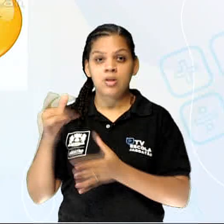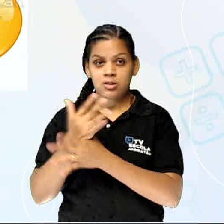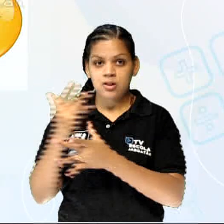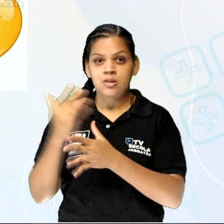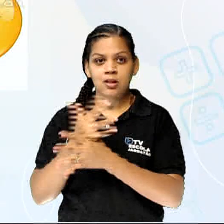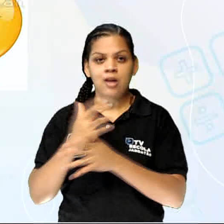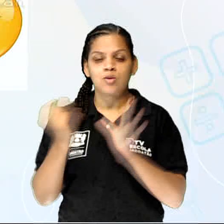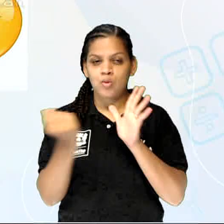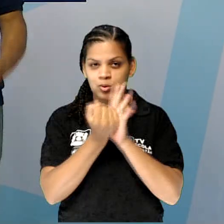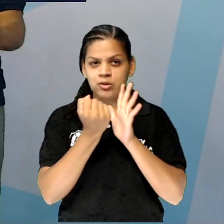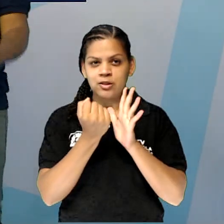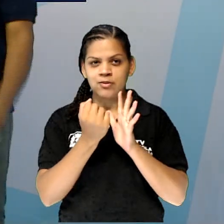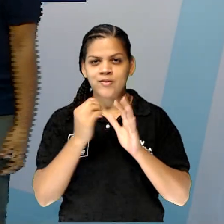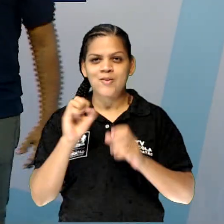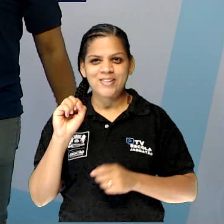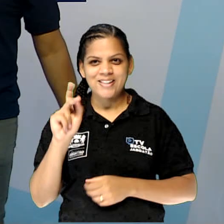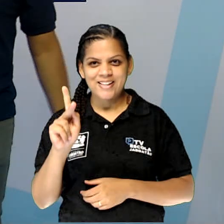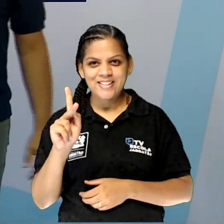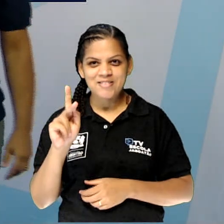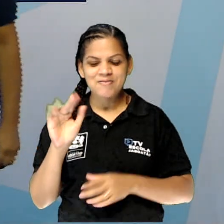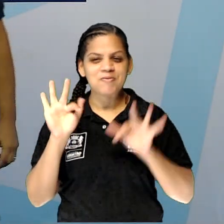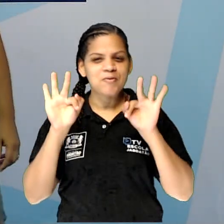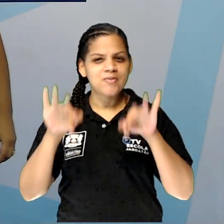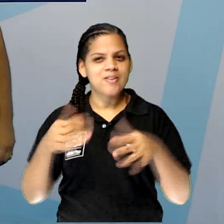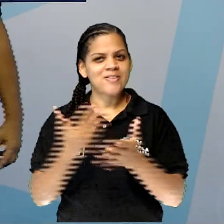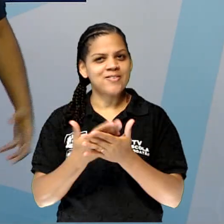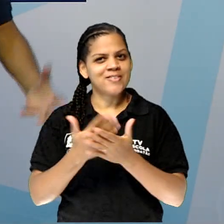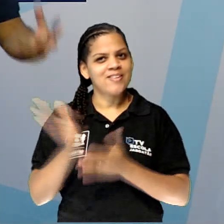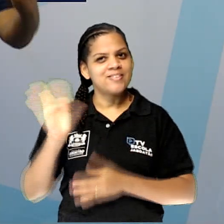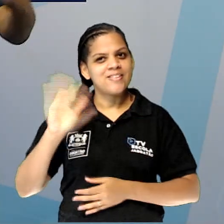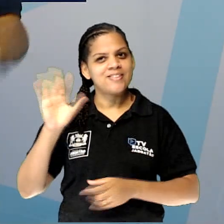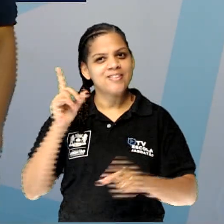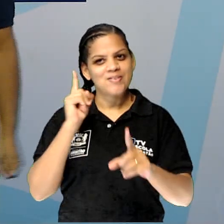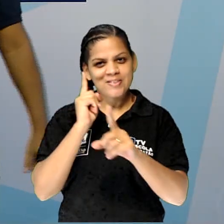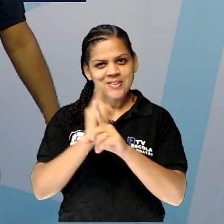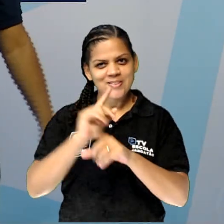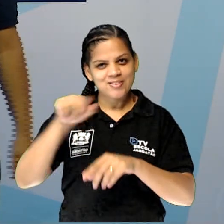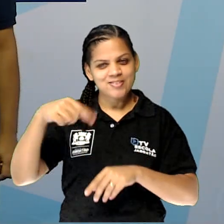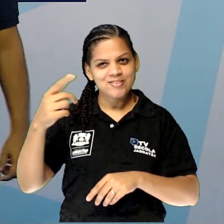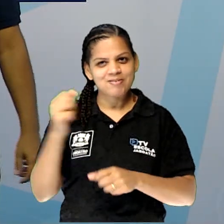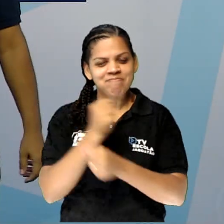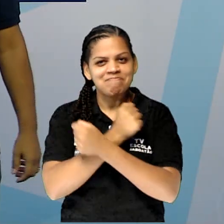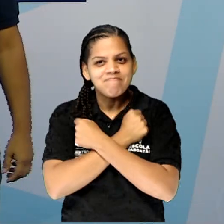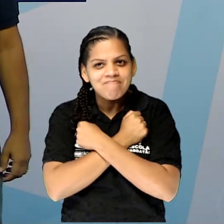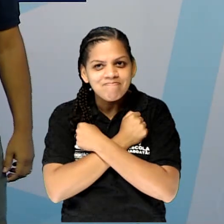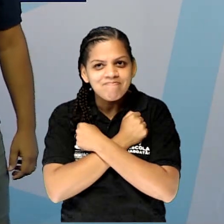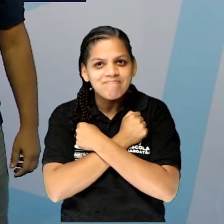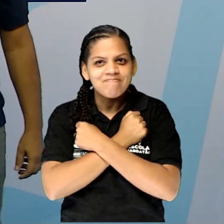cúpula, ok? Então ficamos por aqui e até a próxima aula. Um grande abraço para todos.